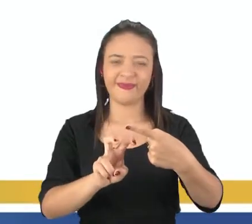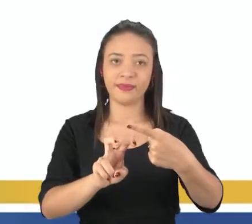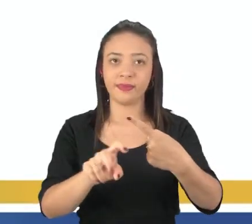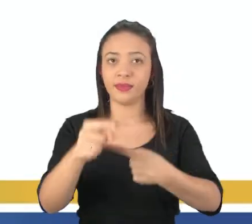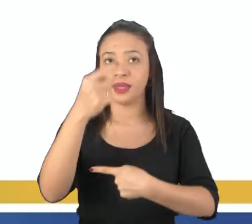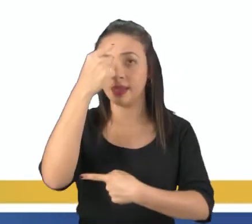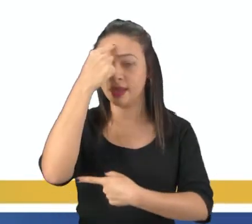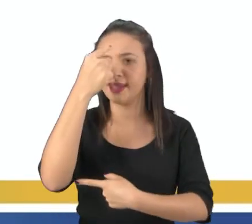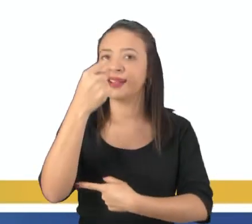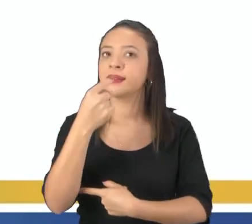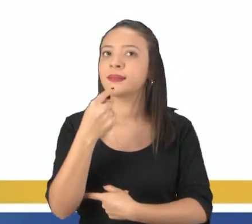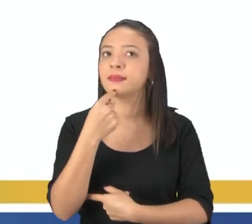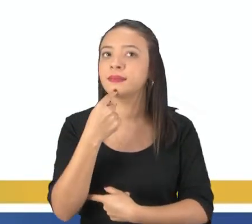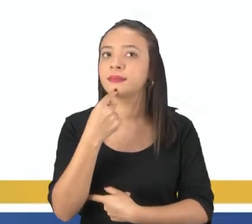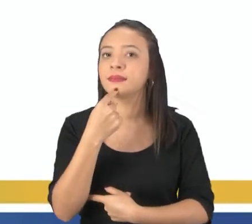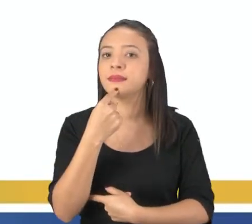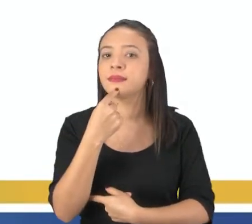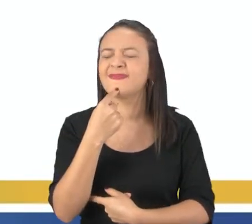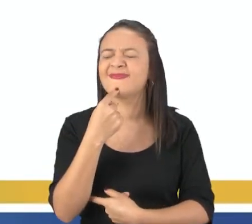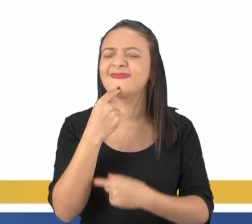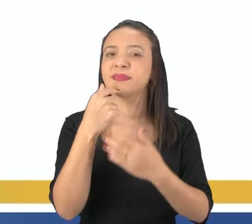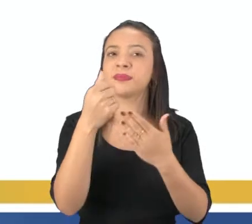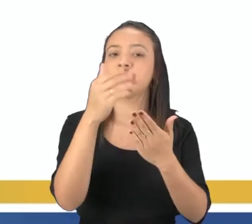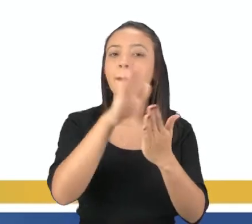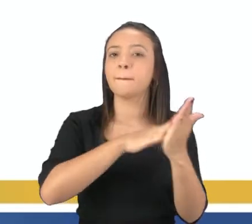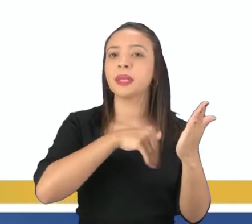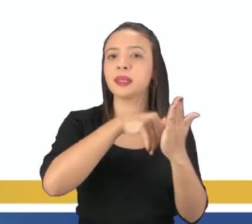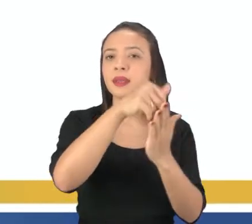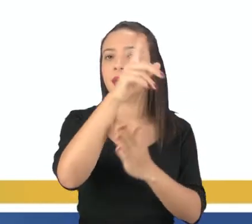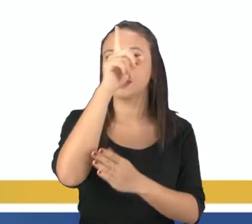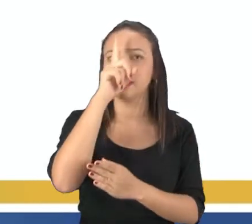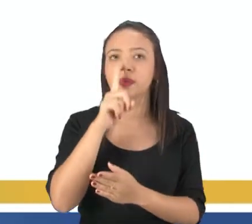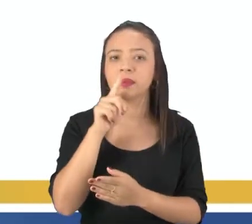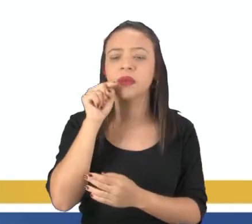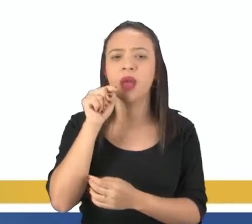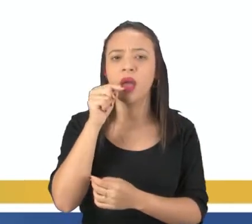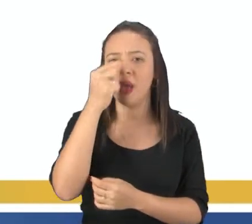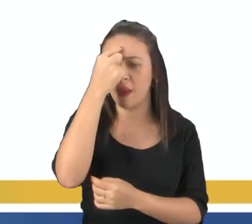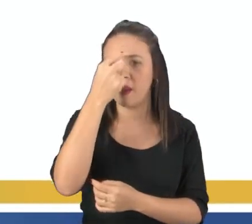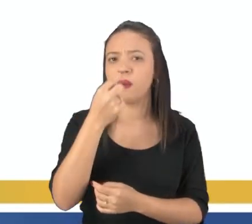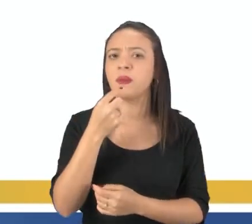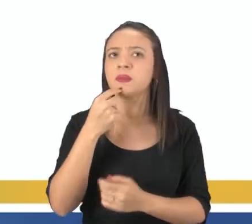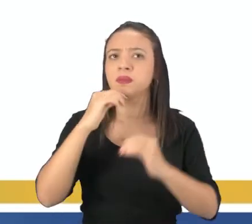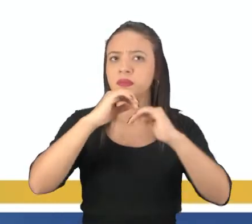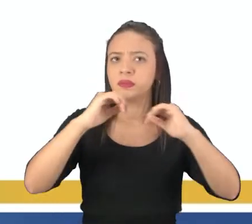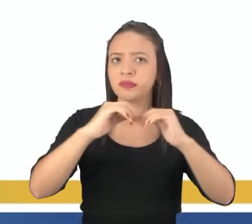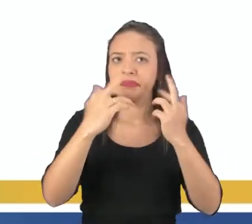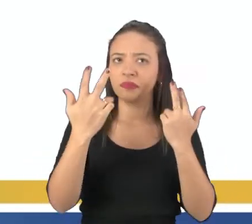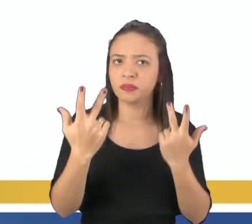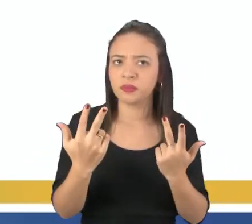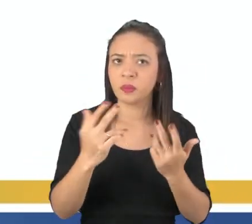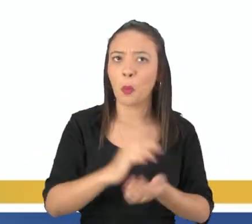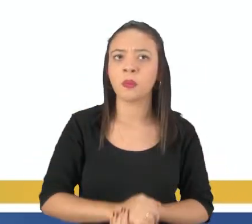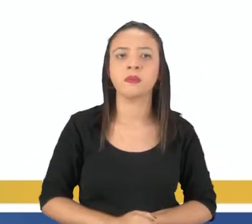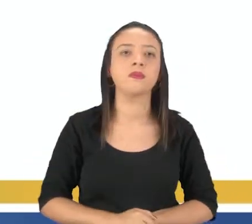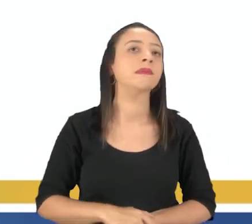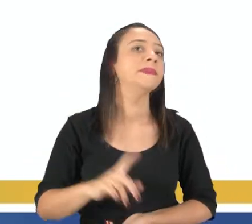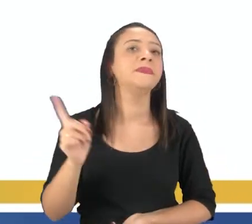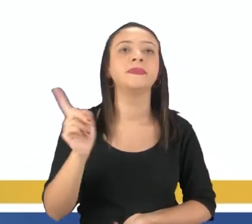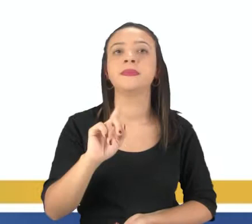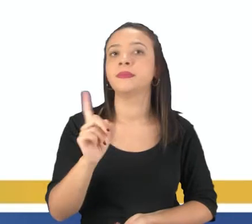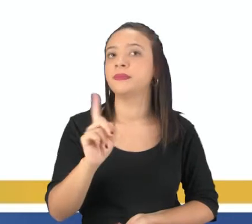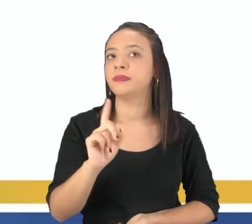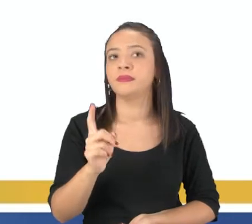figura estão pintadas de amarelo Observe essa figura ela foi dividida em partes iguais não